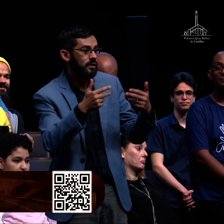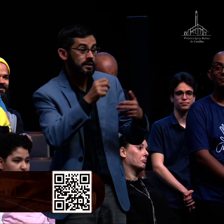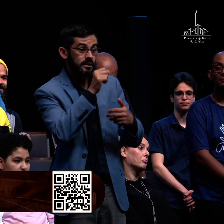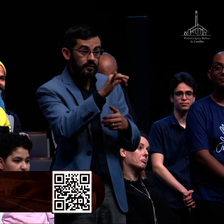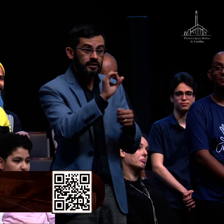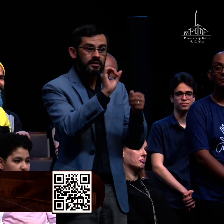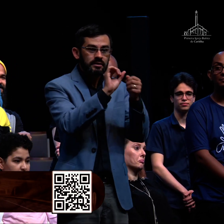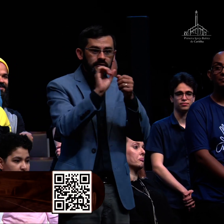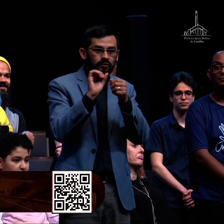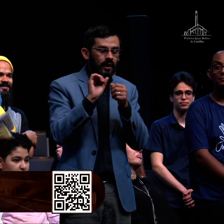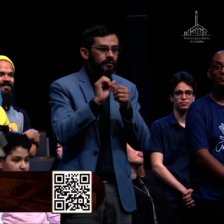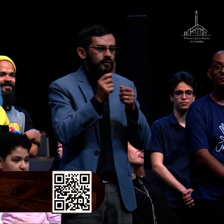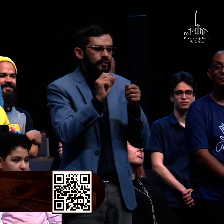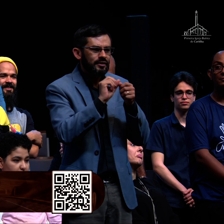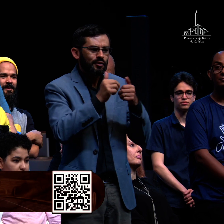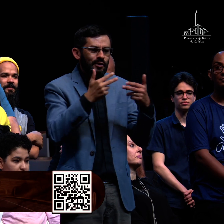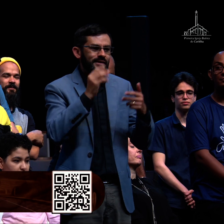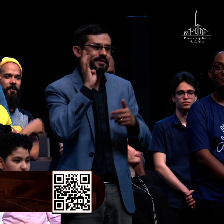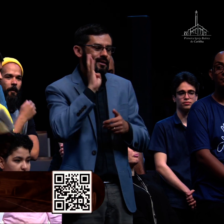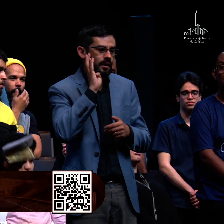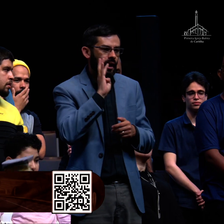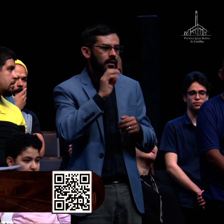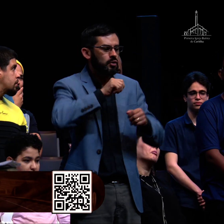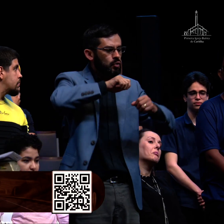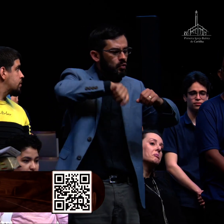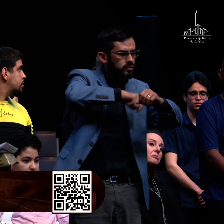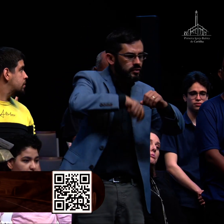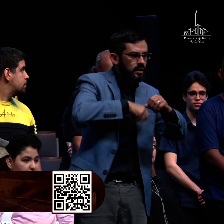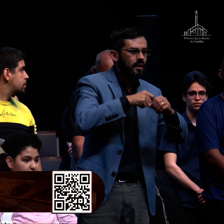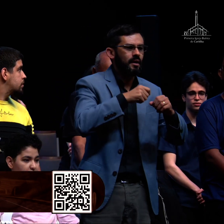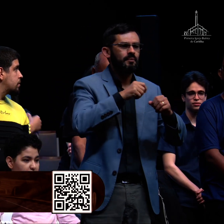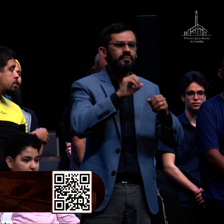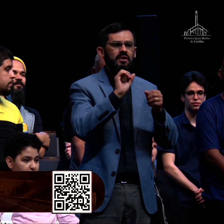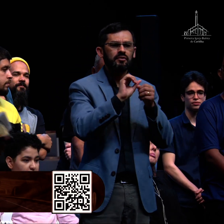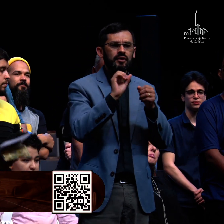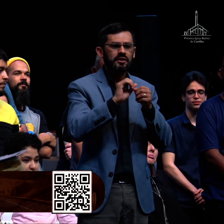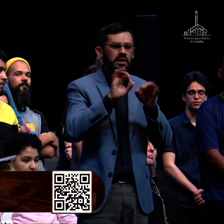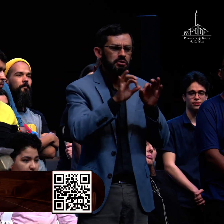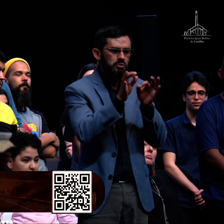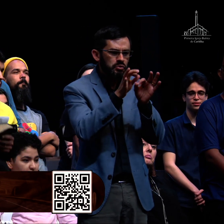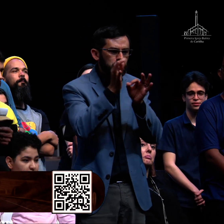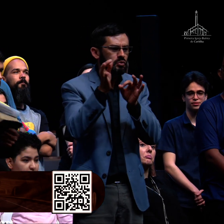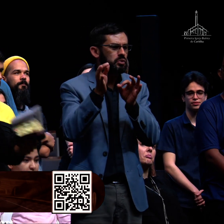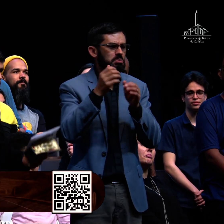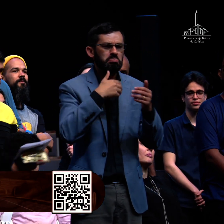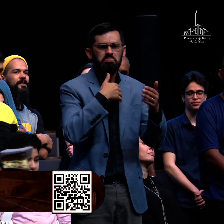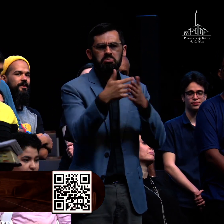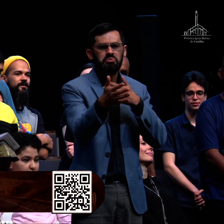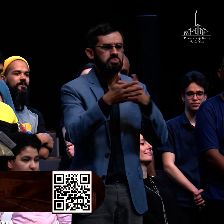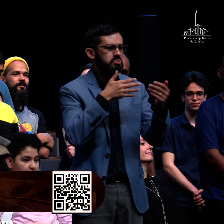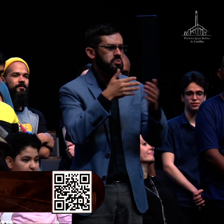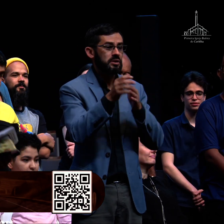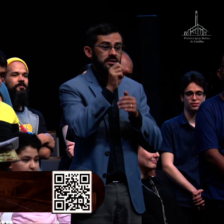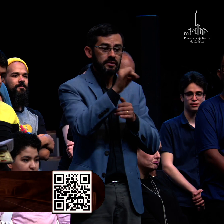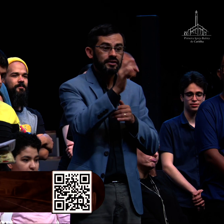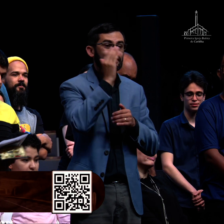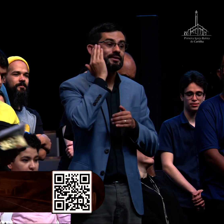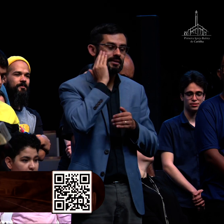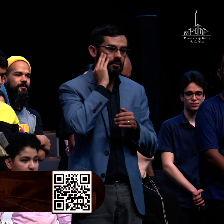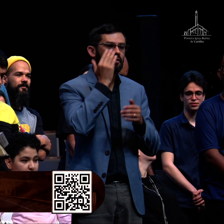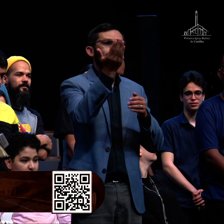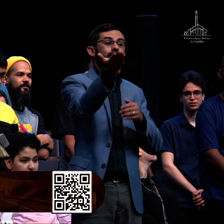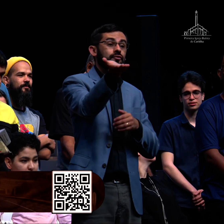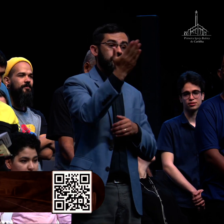sabe fazer alguma coisa legal, cozinhar, fazer costura, qualquer coisa que você saiba